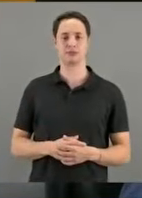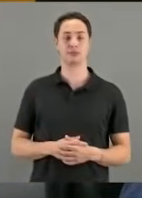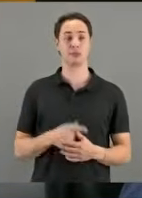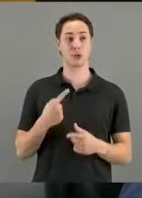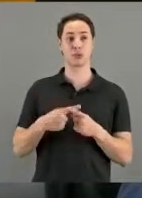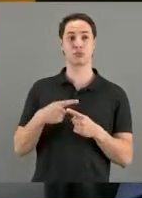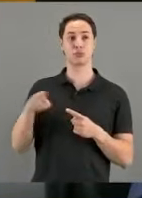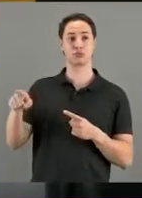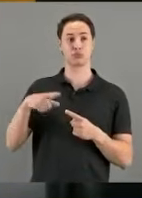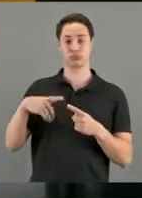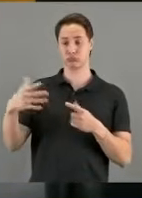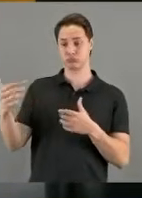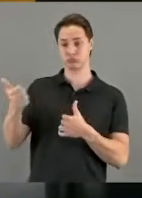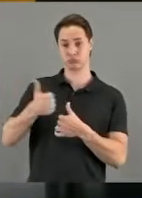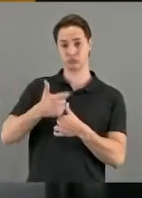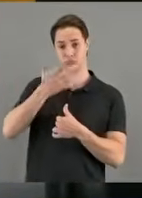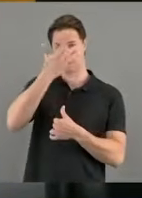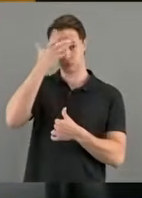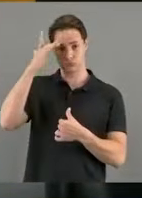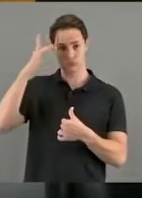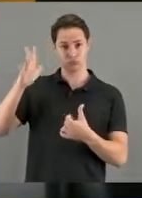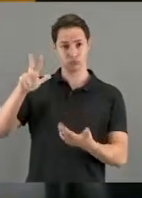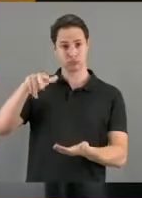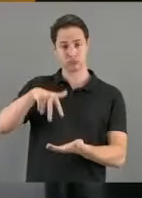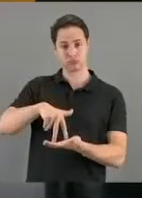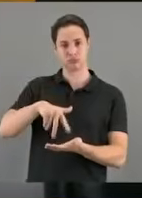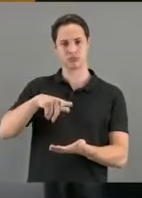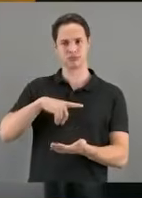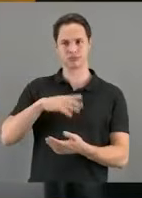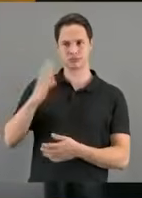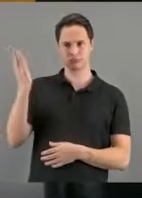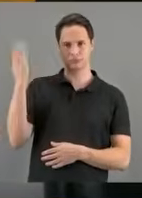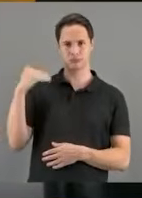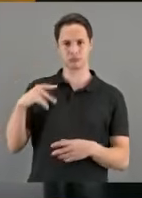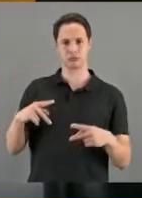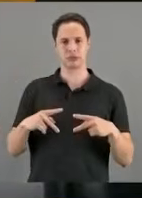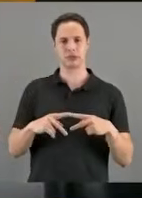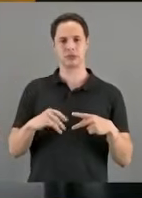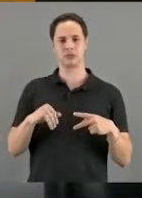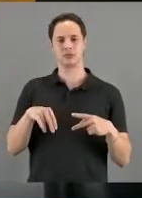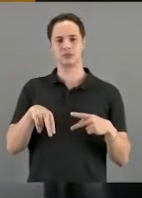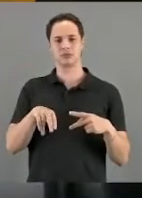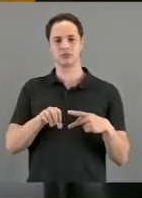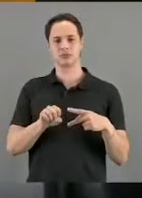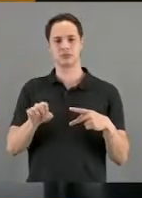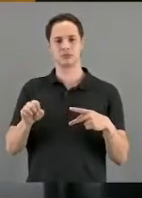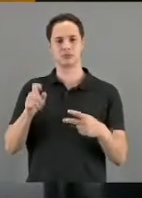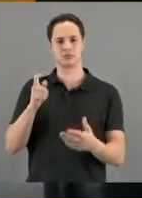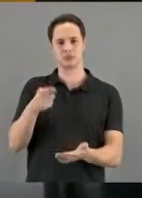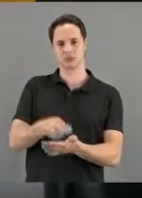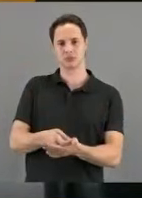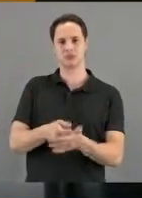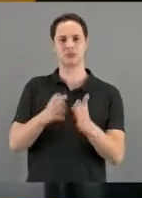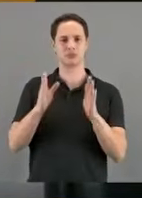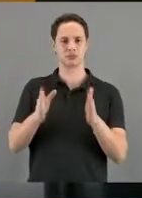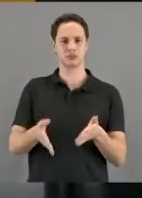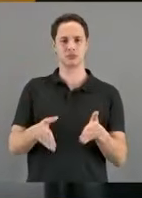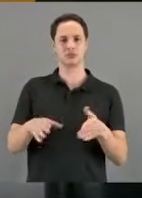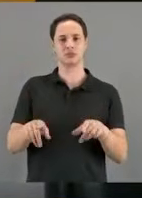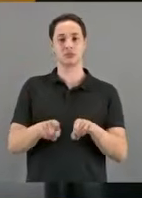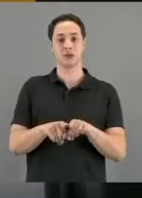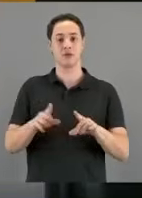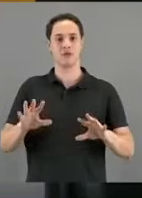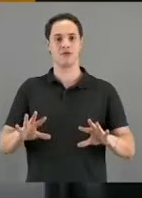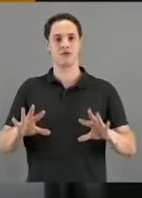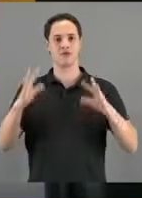aquele camarada envolvido lá no esquema do INSS, aquele que pagou aquela festa